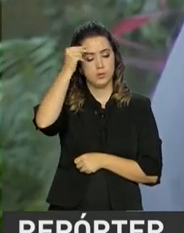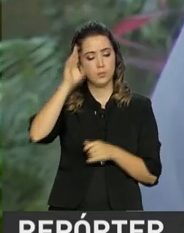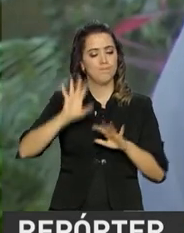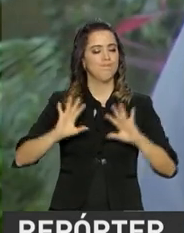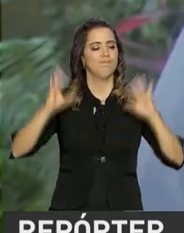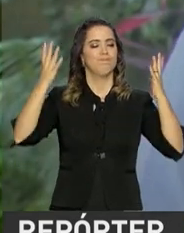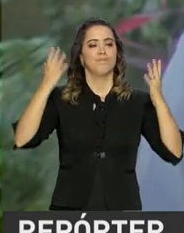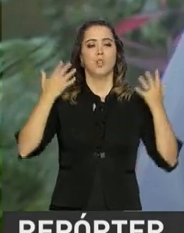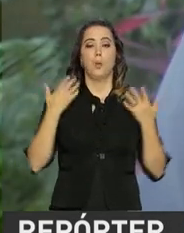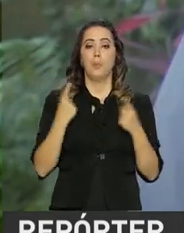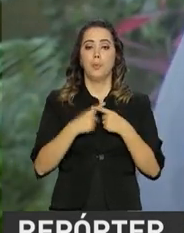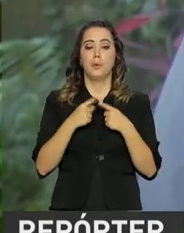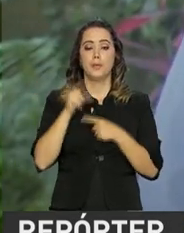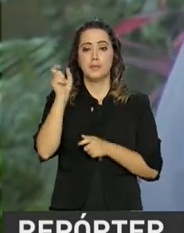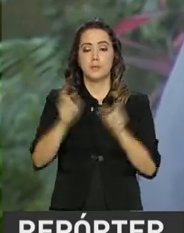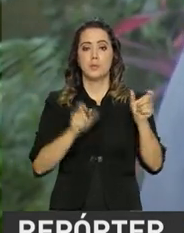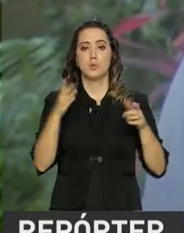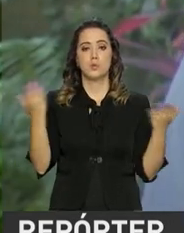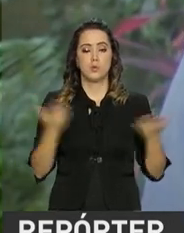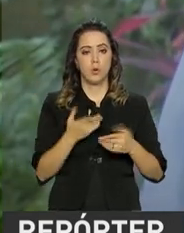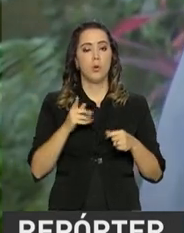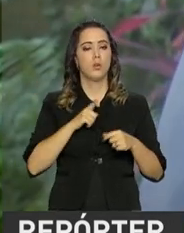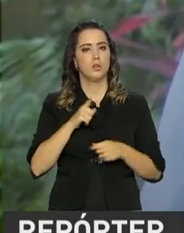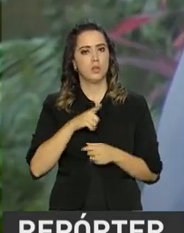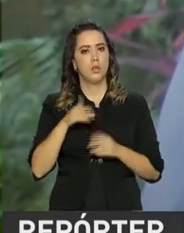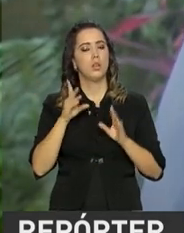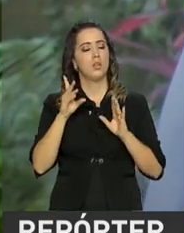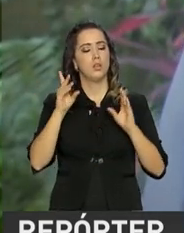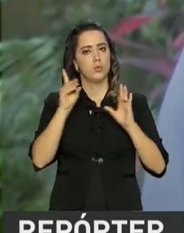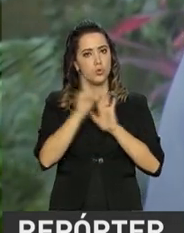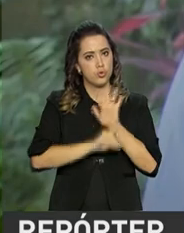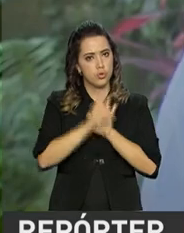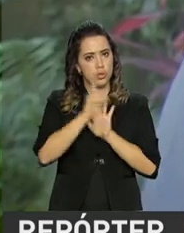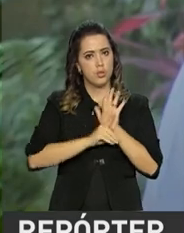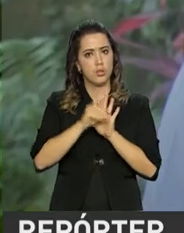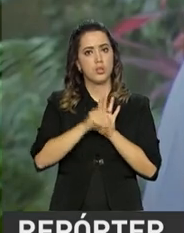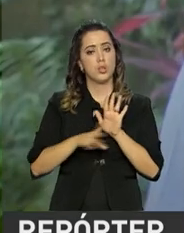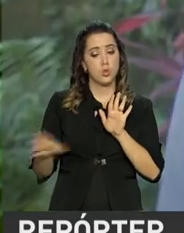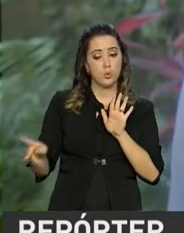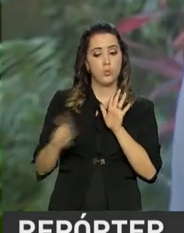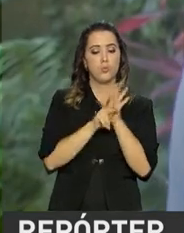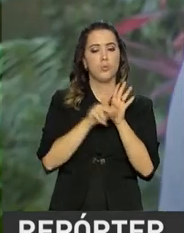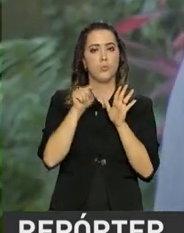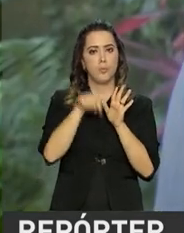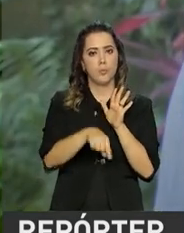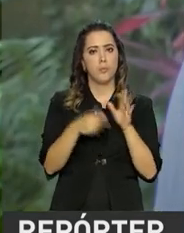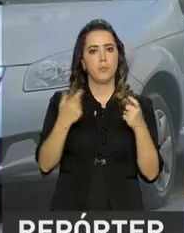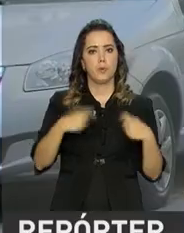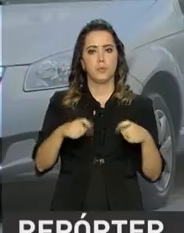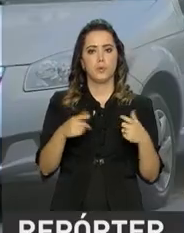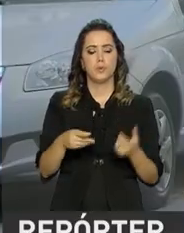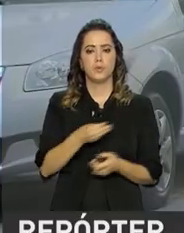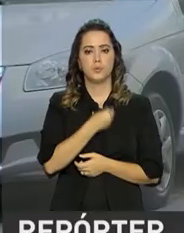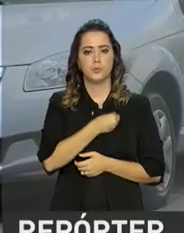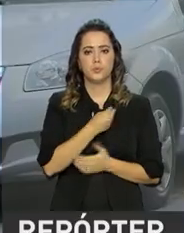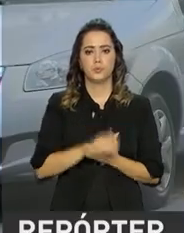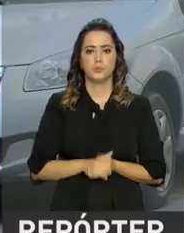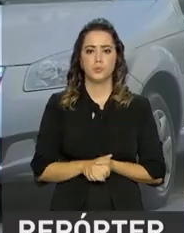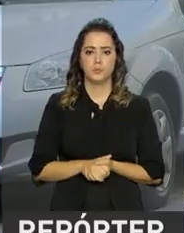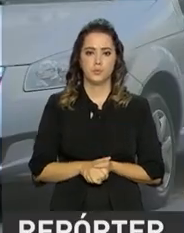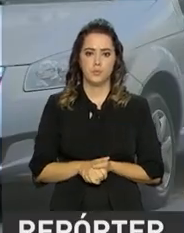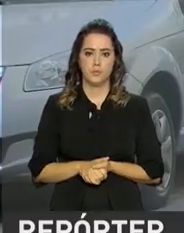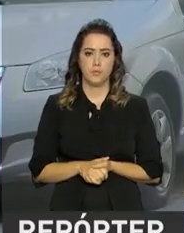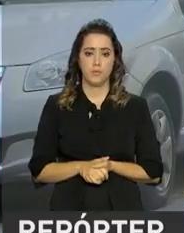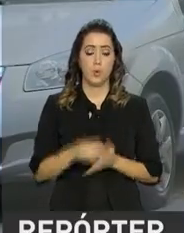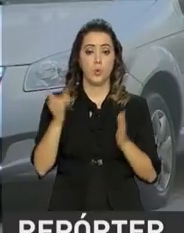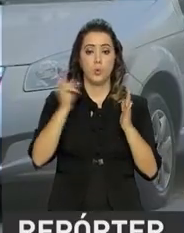exultantes, porque essas pessoas agora vão poder ter a dignidade de serem donas do lugar que moram. Com o título de